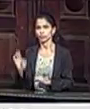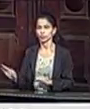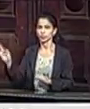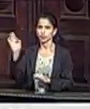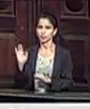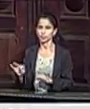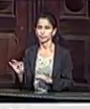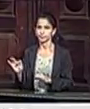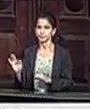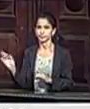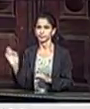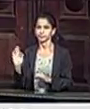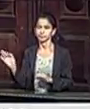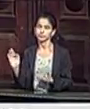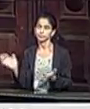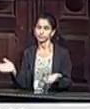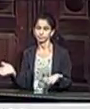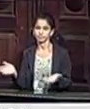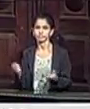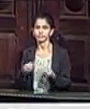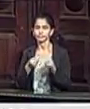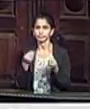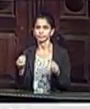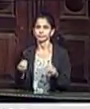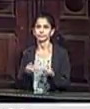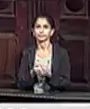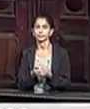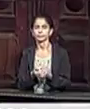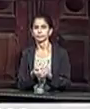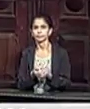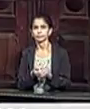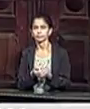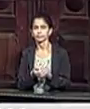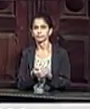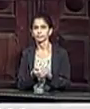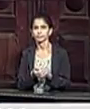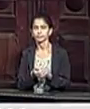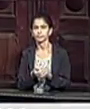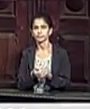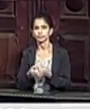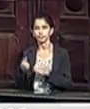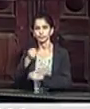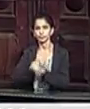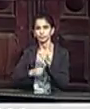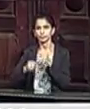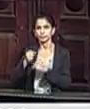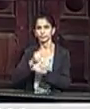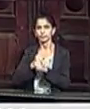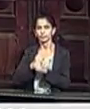esse tema. Como eu, em